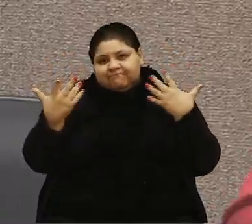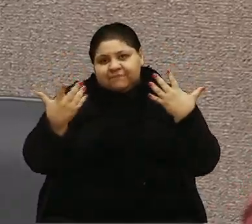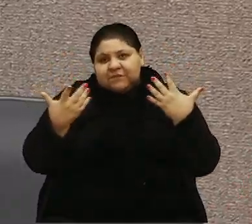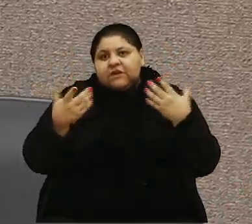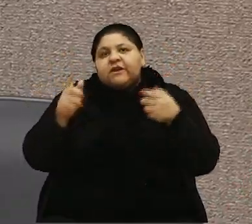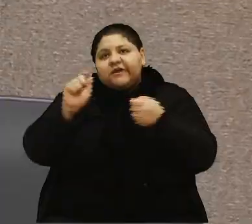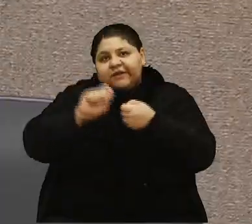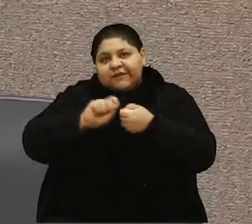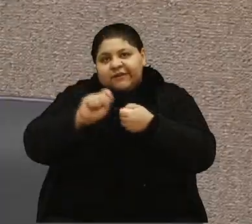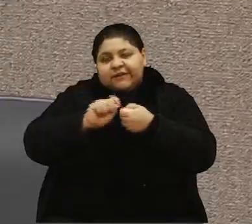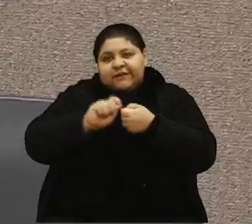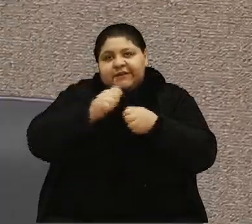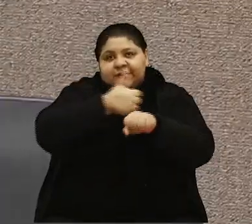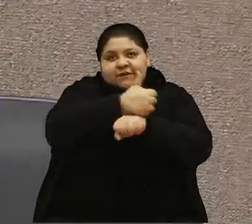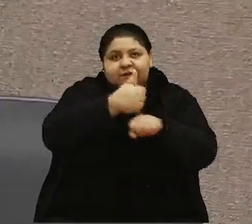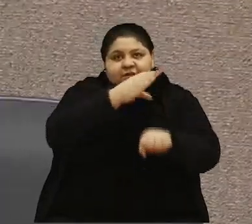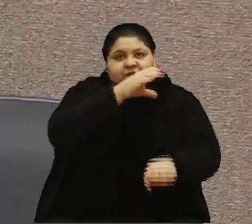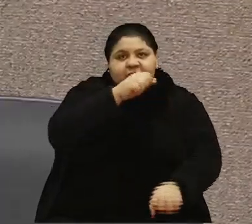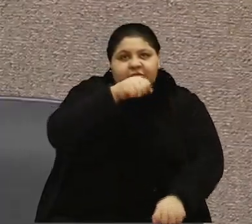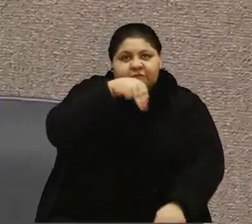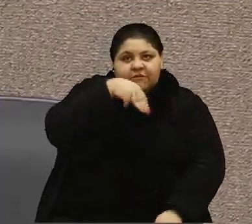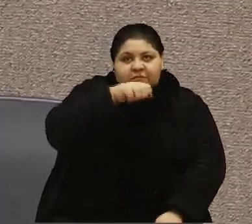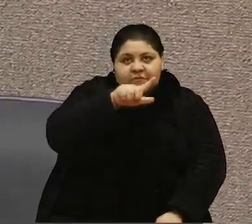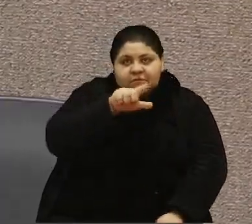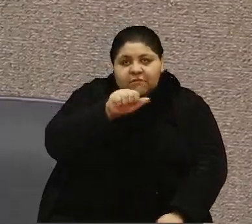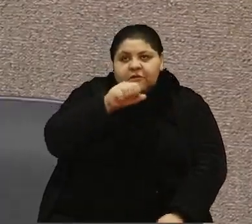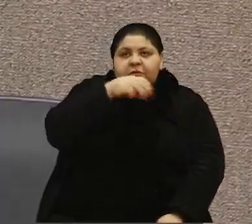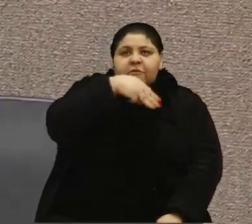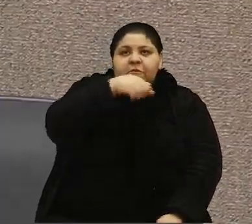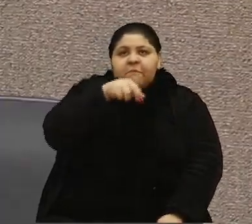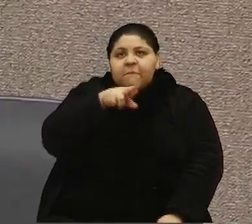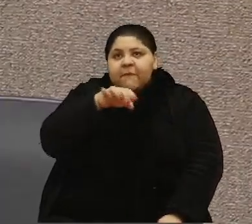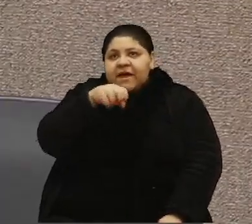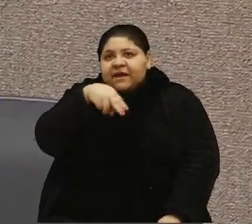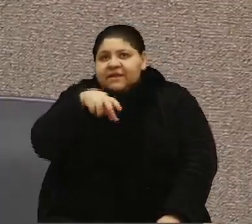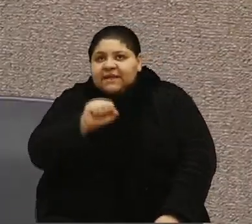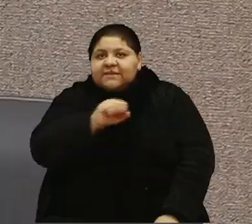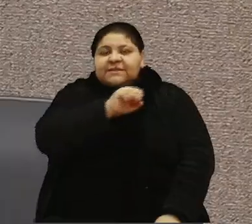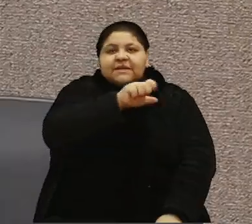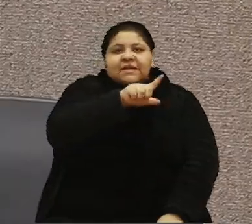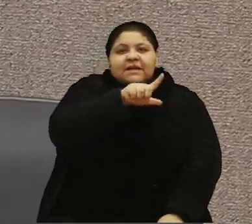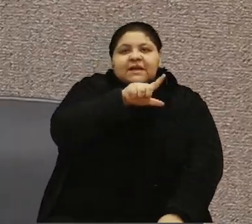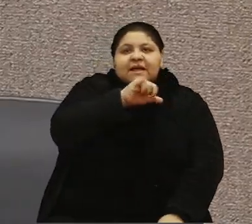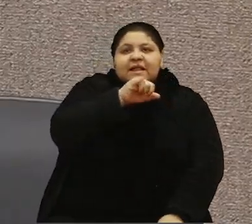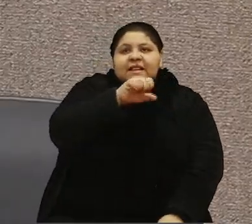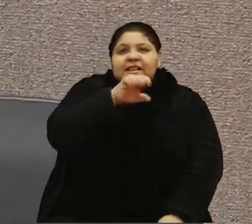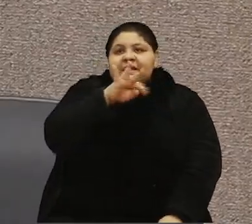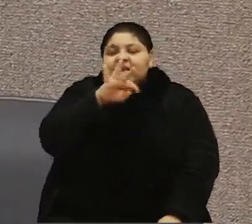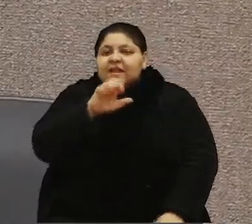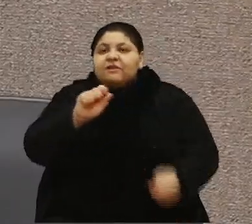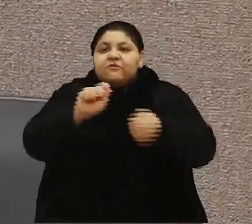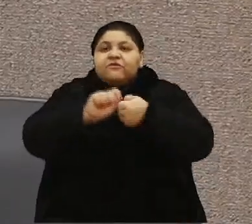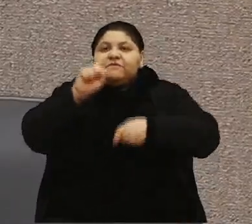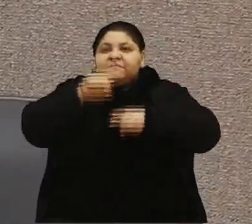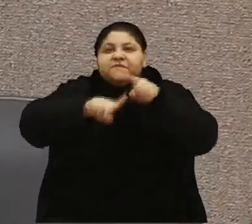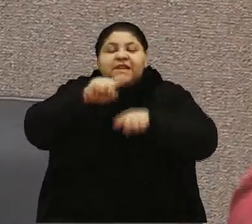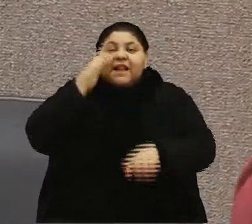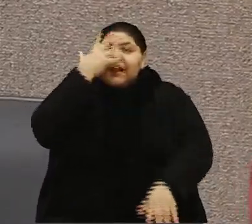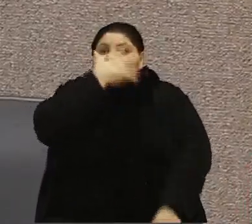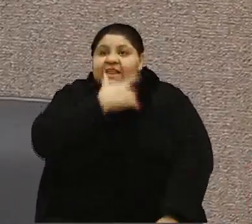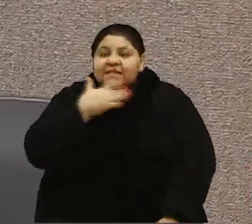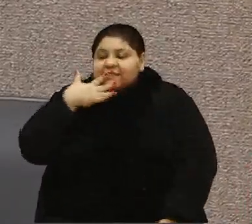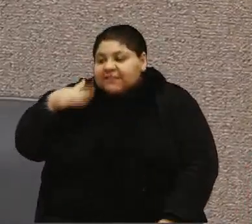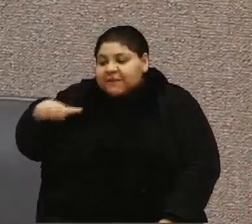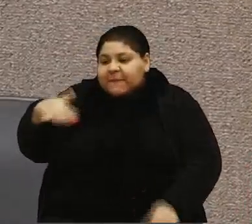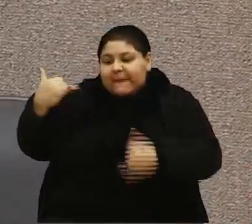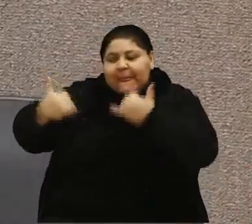Faço na pessoa das profissionais Camila Bristotti, a Marinês Costa e Eliette Figueiredo Leal, pela realização dessas atividades lindas, as crianças